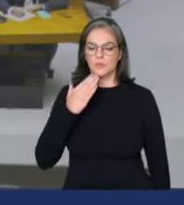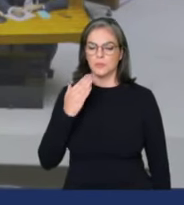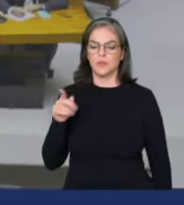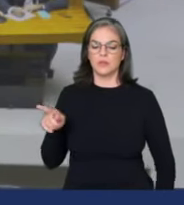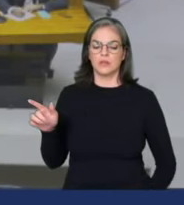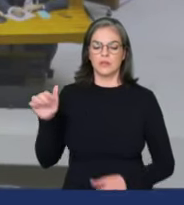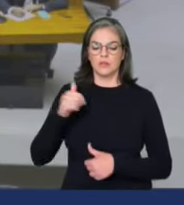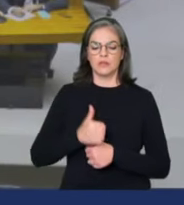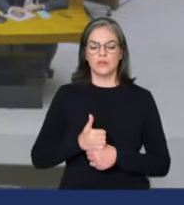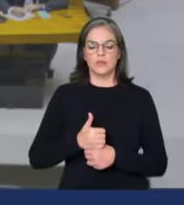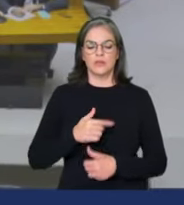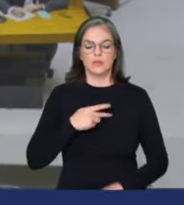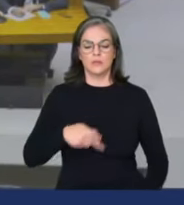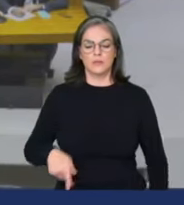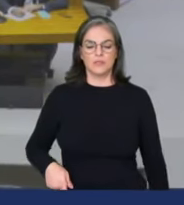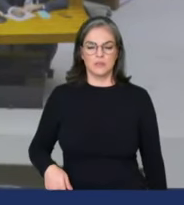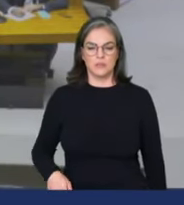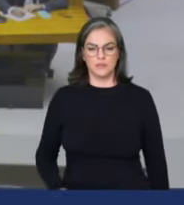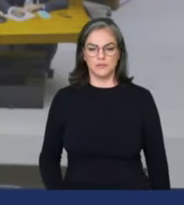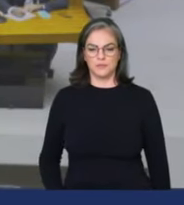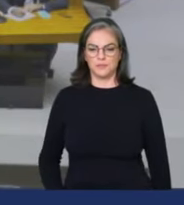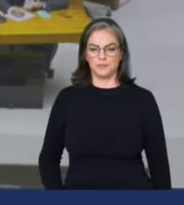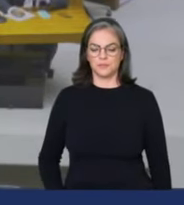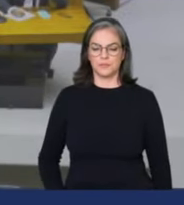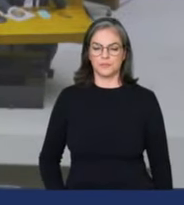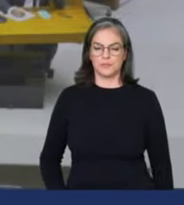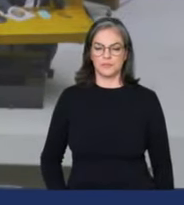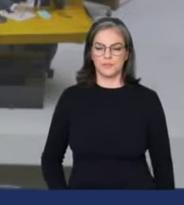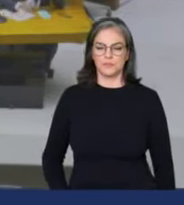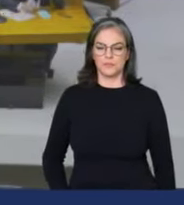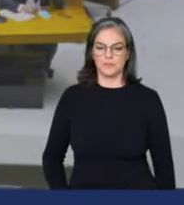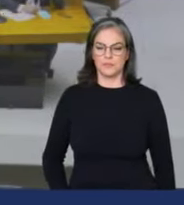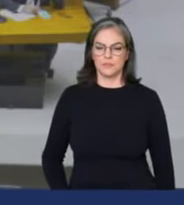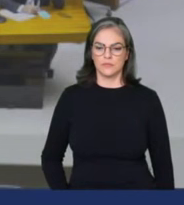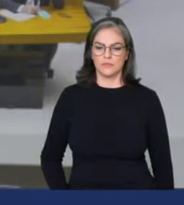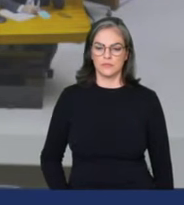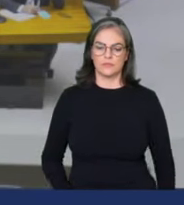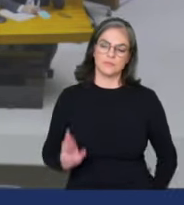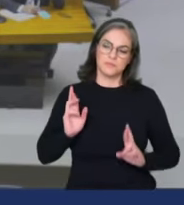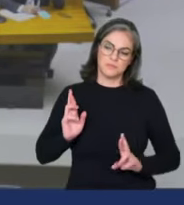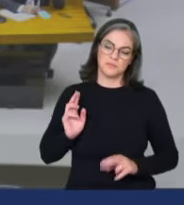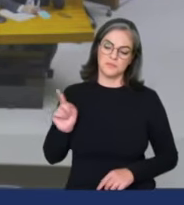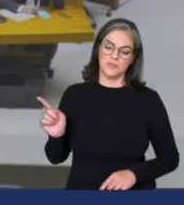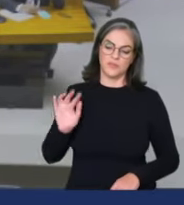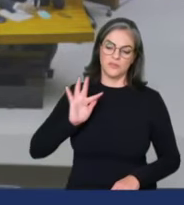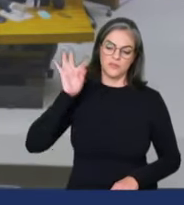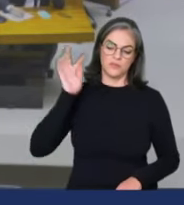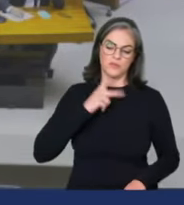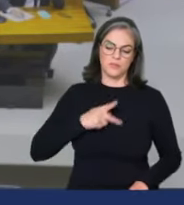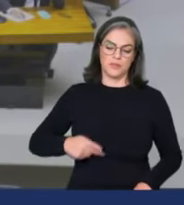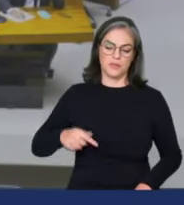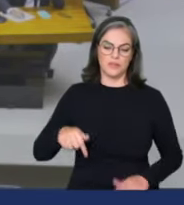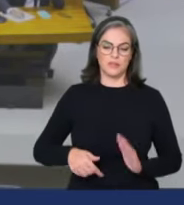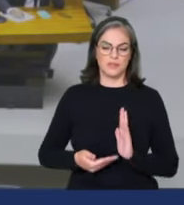vosso presidir aqui essa sessão. É um prenúncio, viu, Zé Neto? Que assim seja, hein?